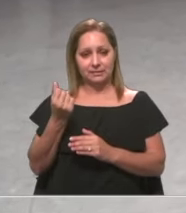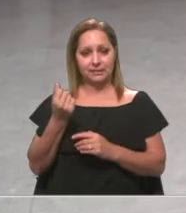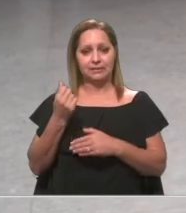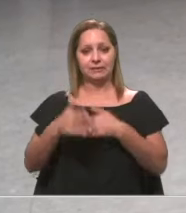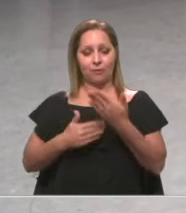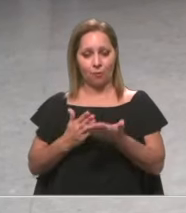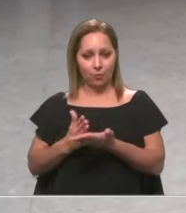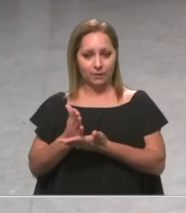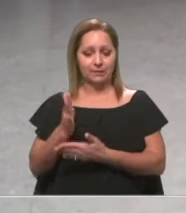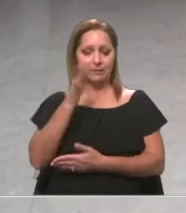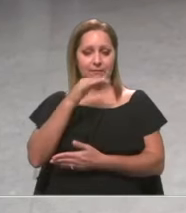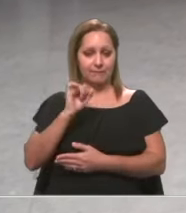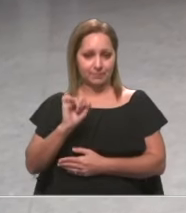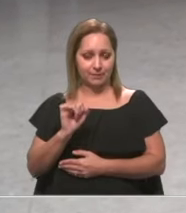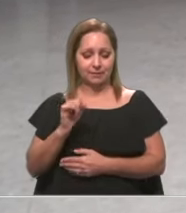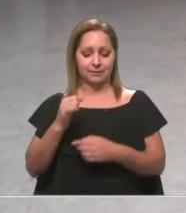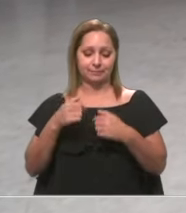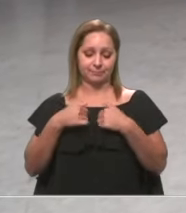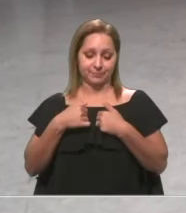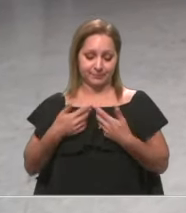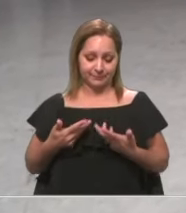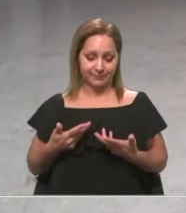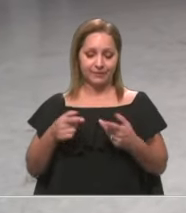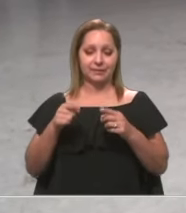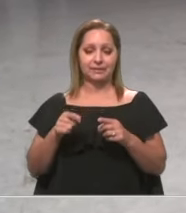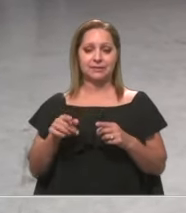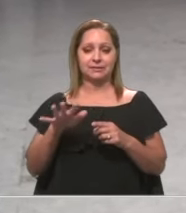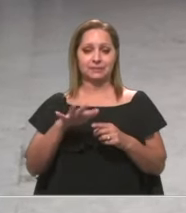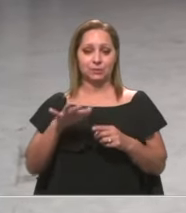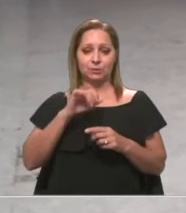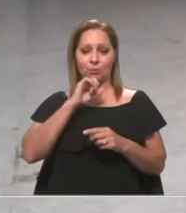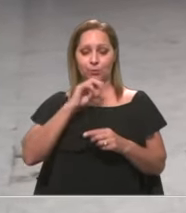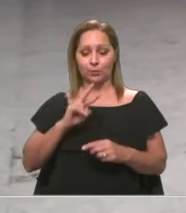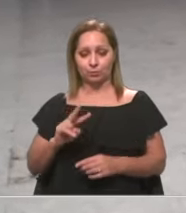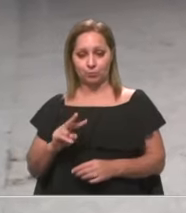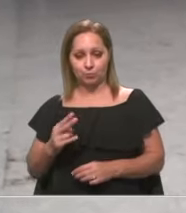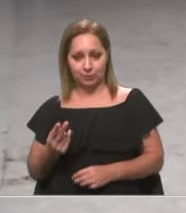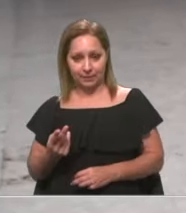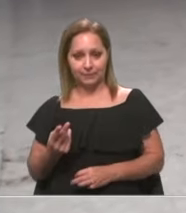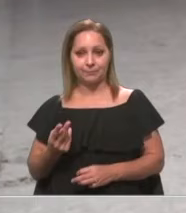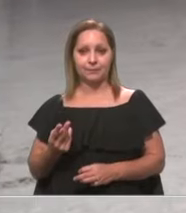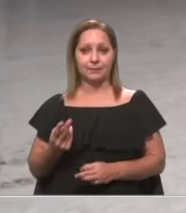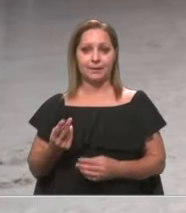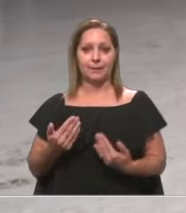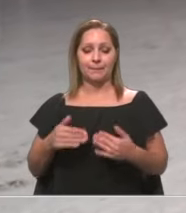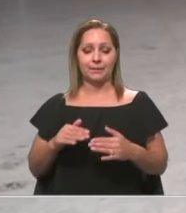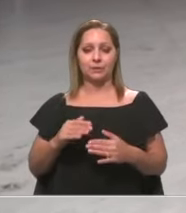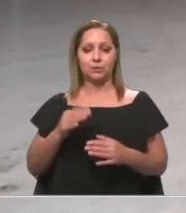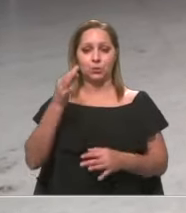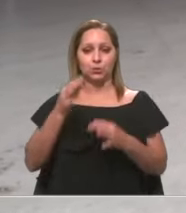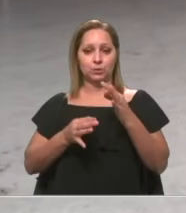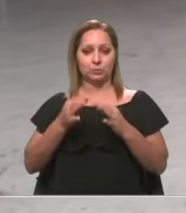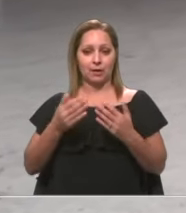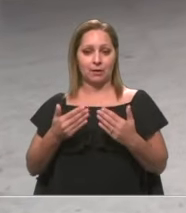sustentar a própria família, sustentar-se a si, e não quer dizer que essa situação não possa ser alterada, porém o Tribunal por